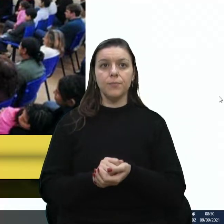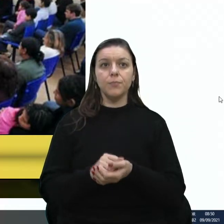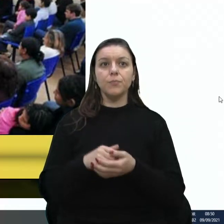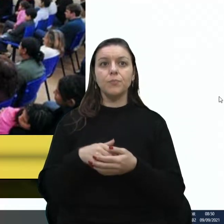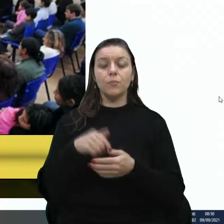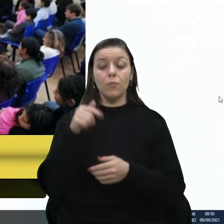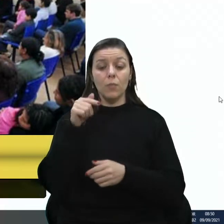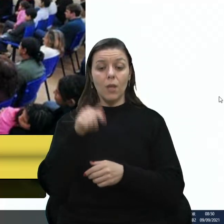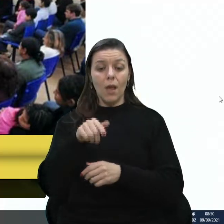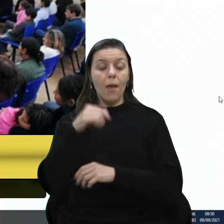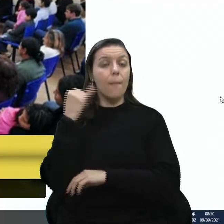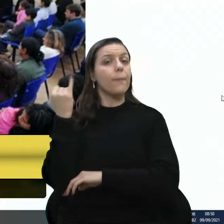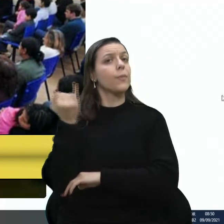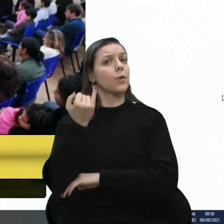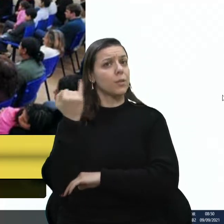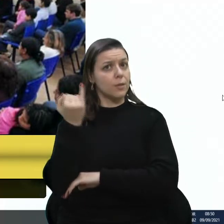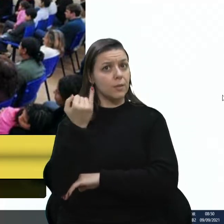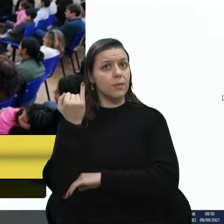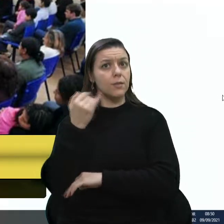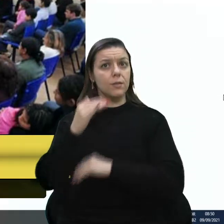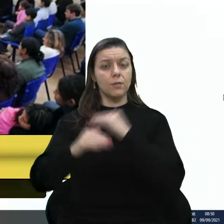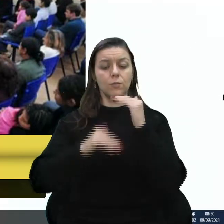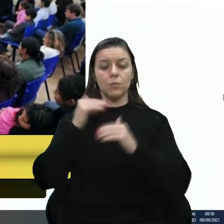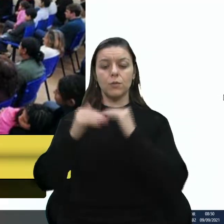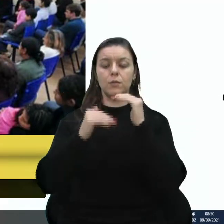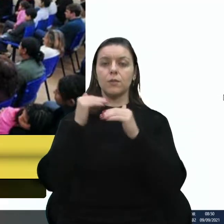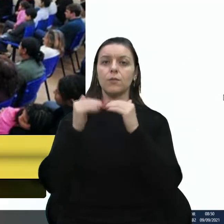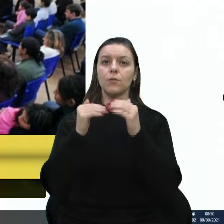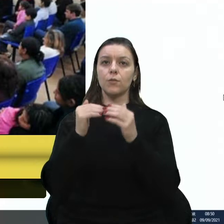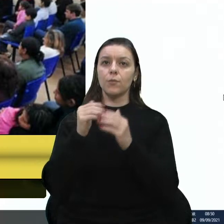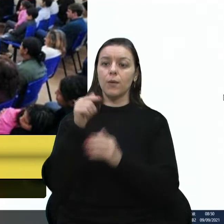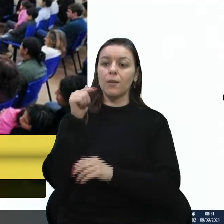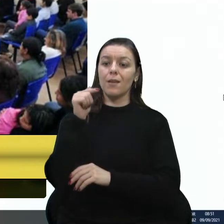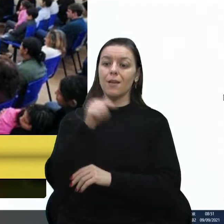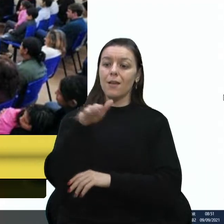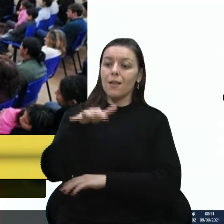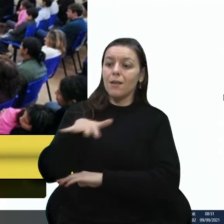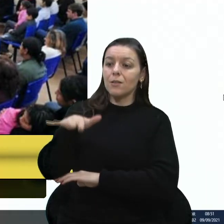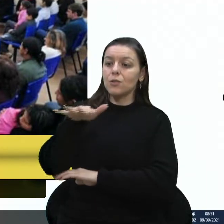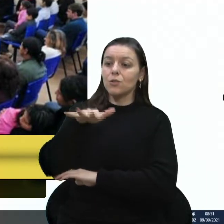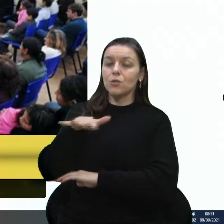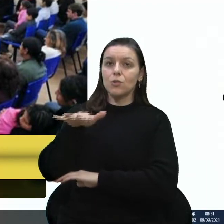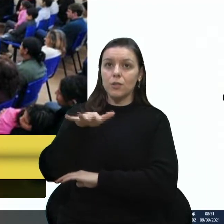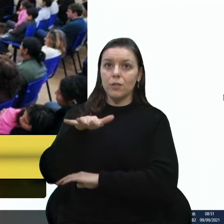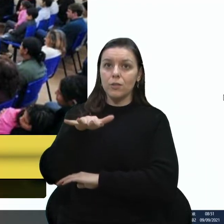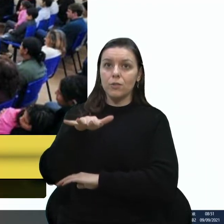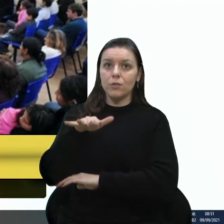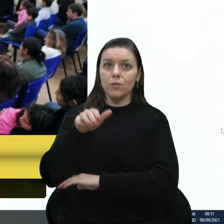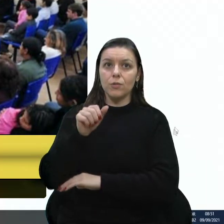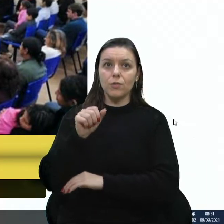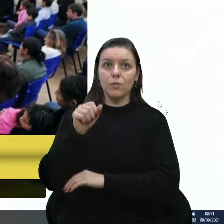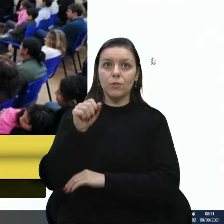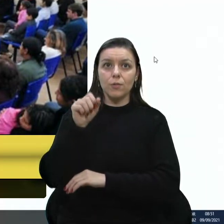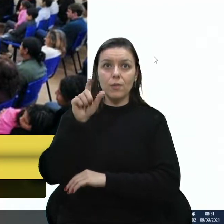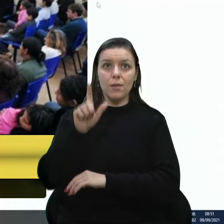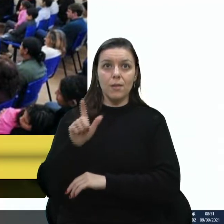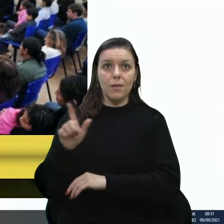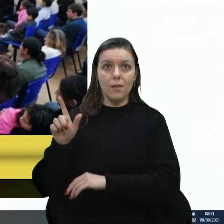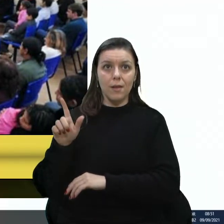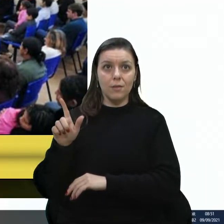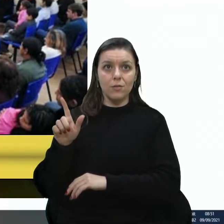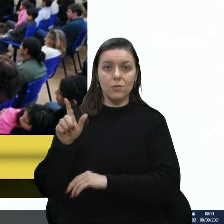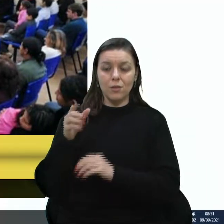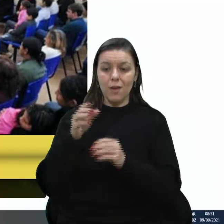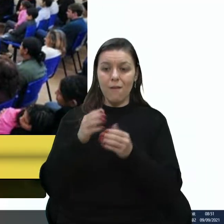era fundamental para o desenvolvimento daquela região, da região leste, que é uma região afastada